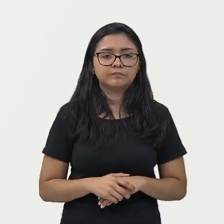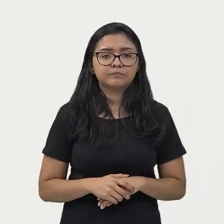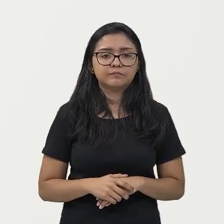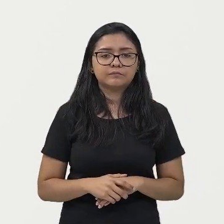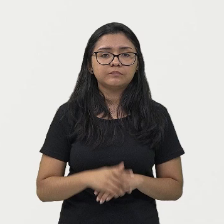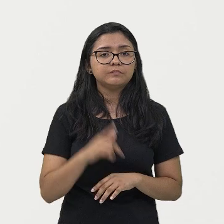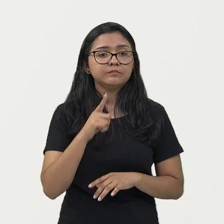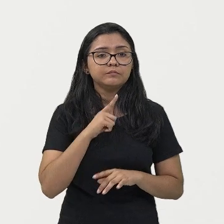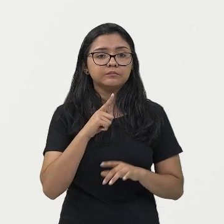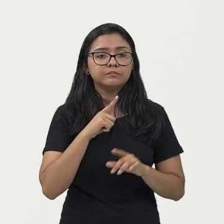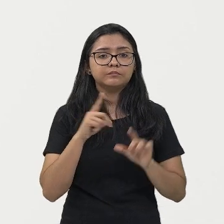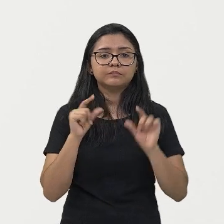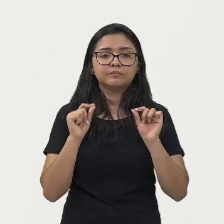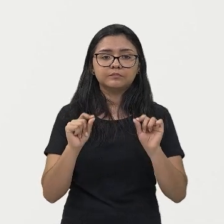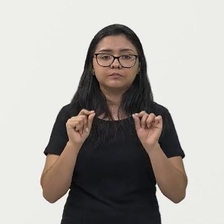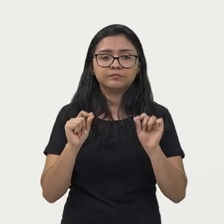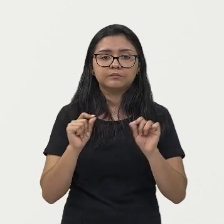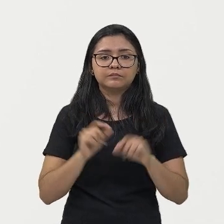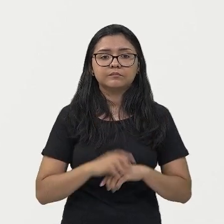nós temos